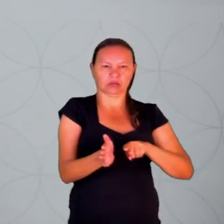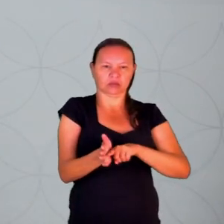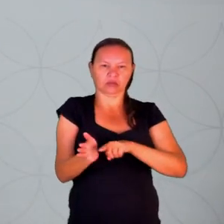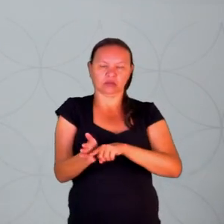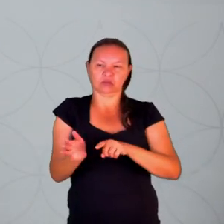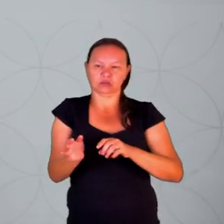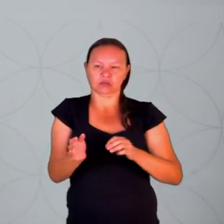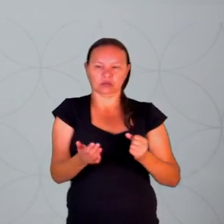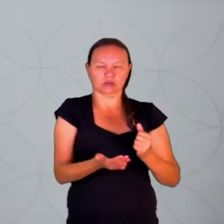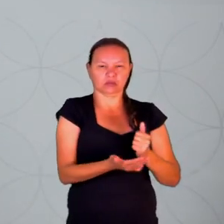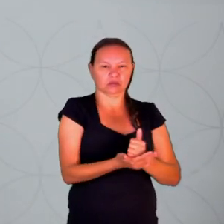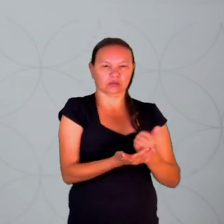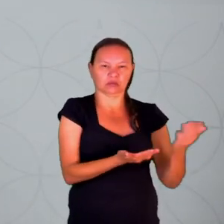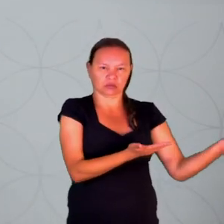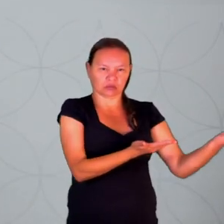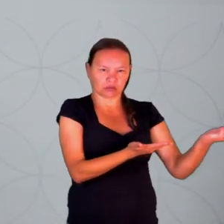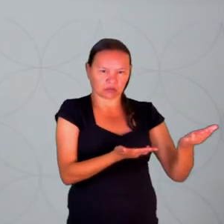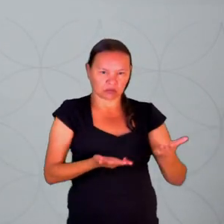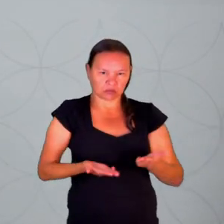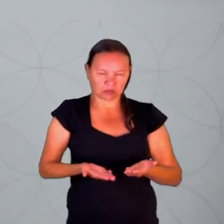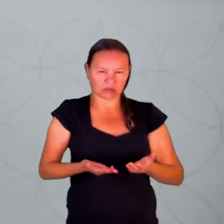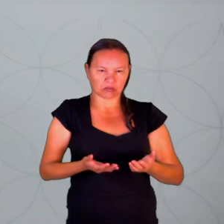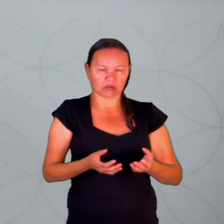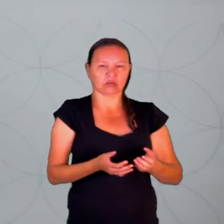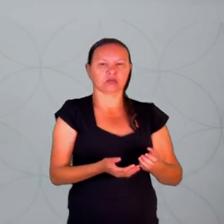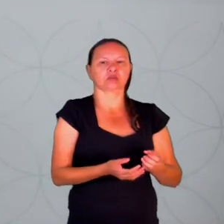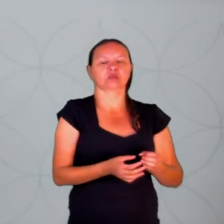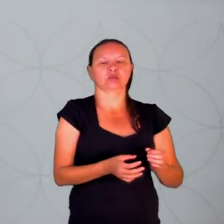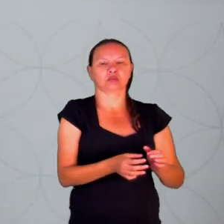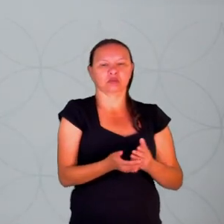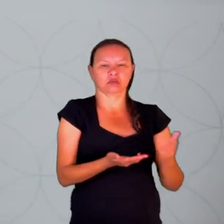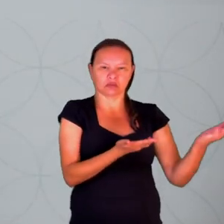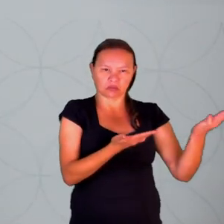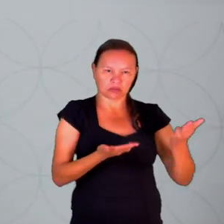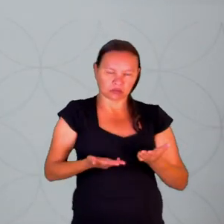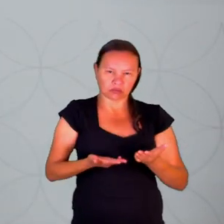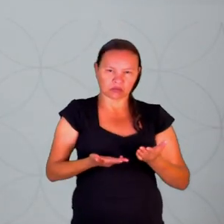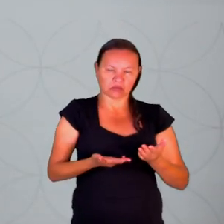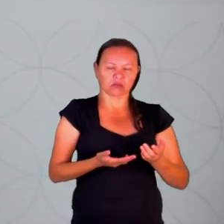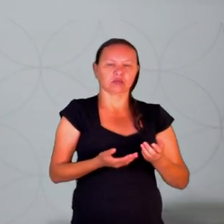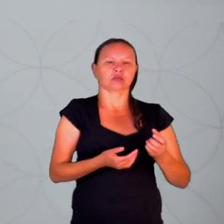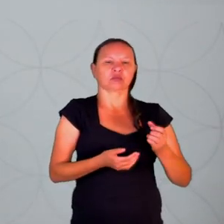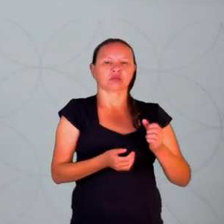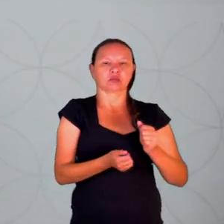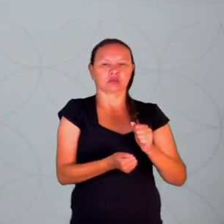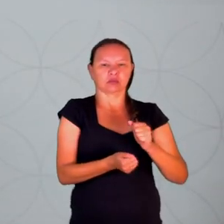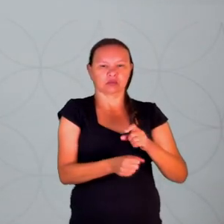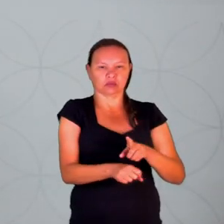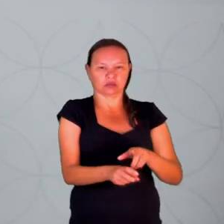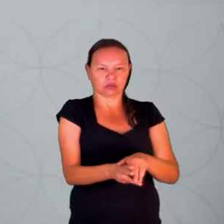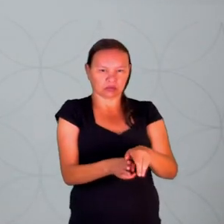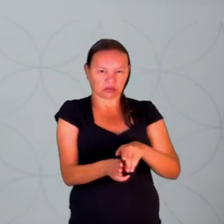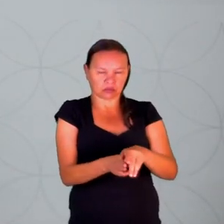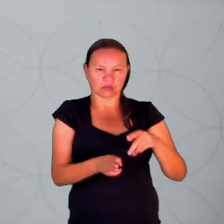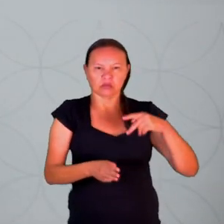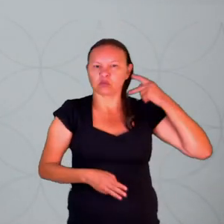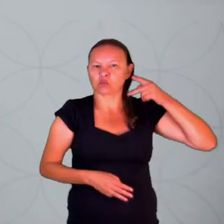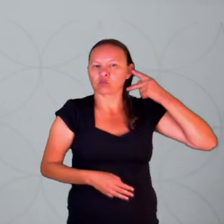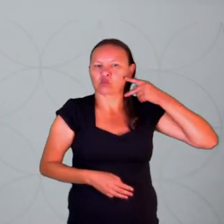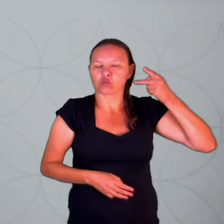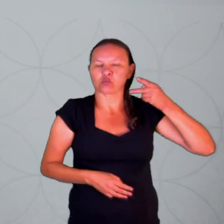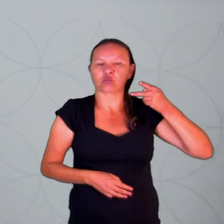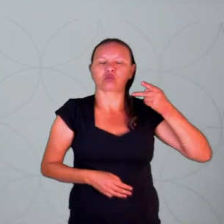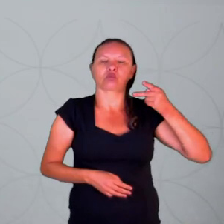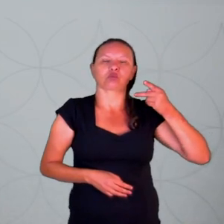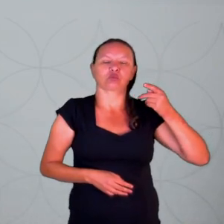conjunta convidamos como coordenadora do desse painel Alessandra burlen que é promotora de Justiça do Ministério Público do